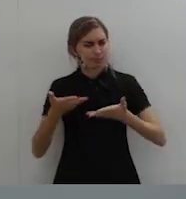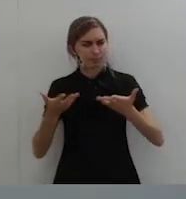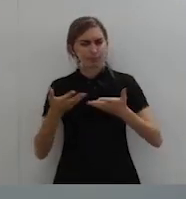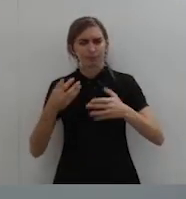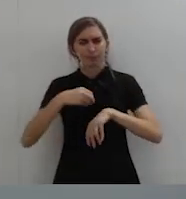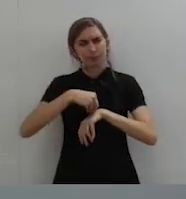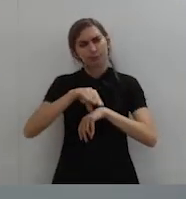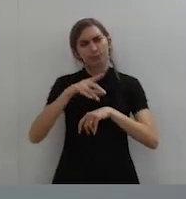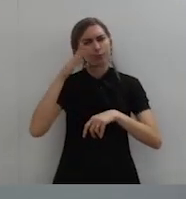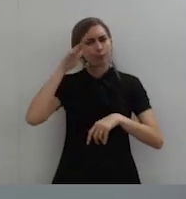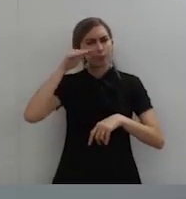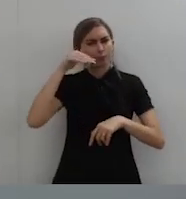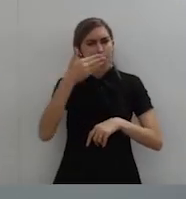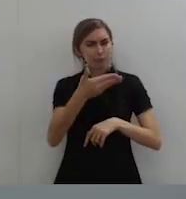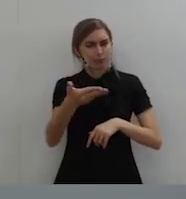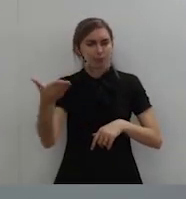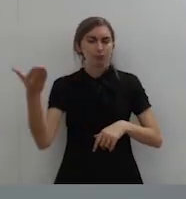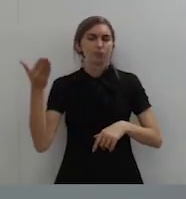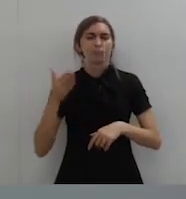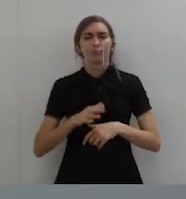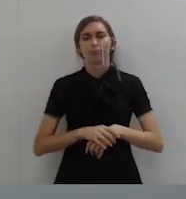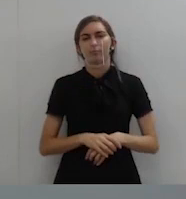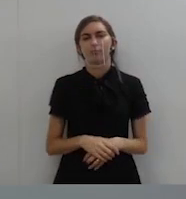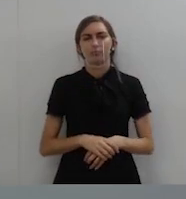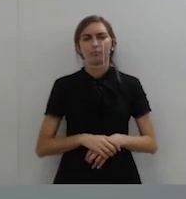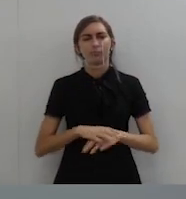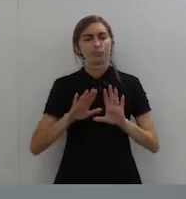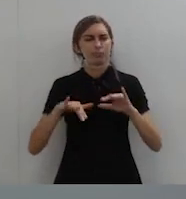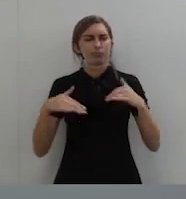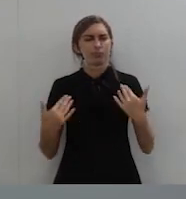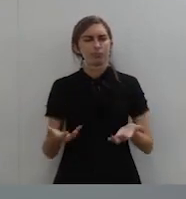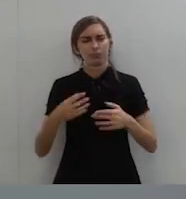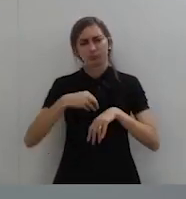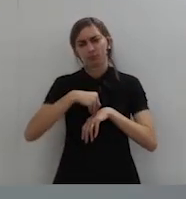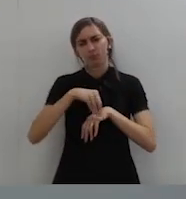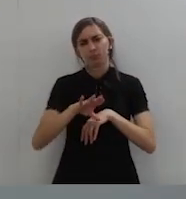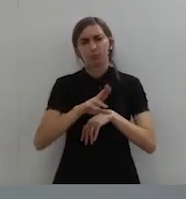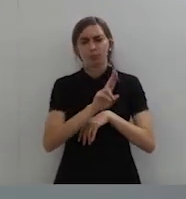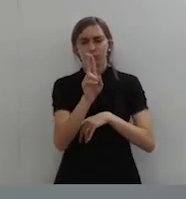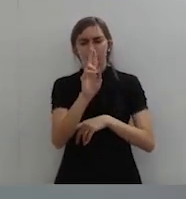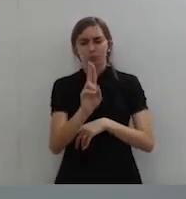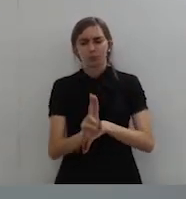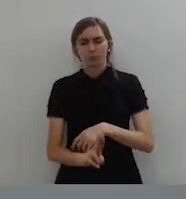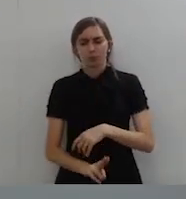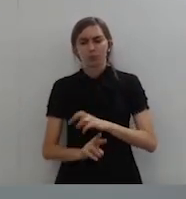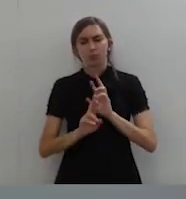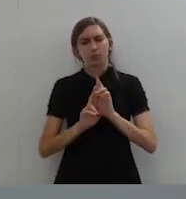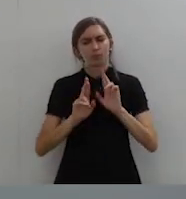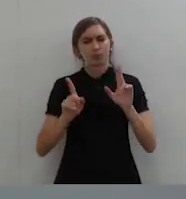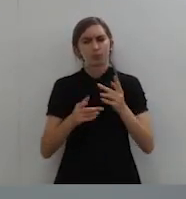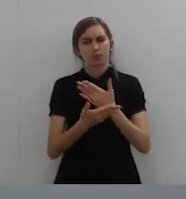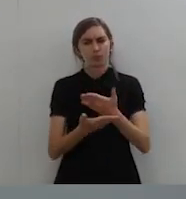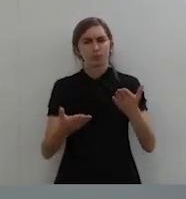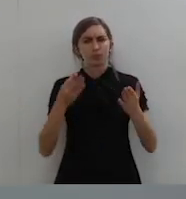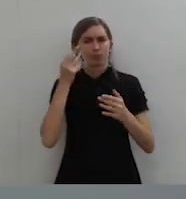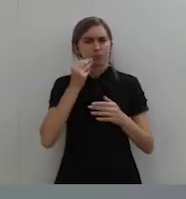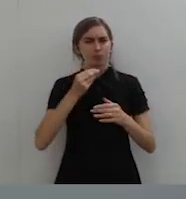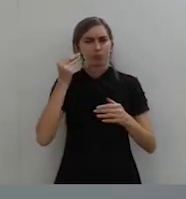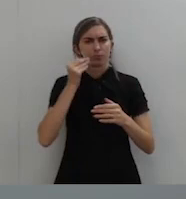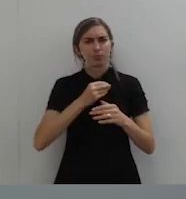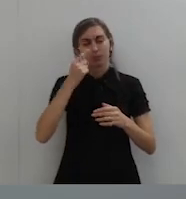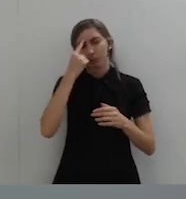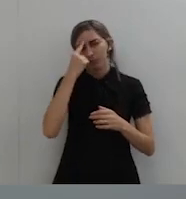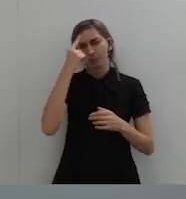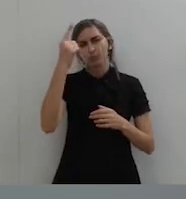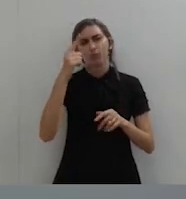Agora eu trouxe uma curiosidade para vocês, tá? Então, eu trouxe alguns nomes diferentes e vocês vão tentar